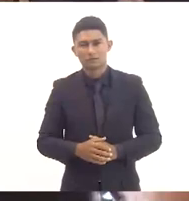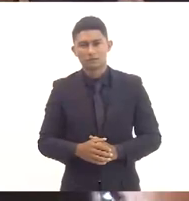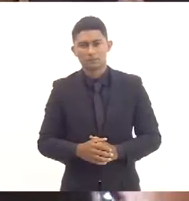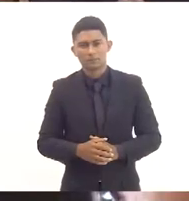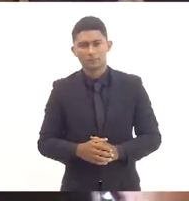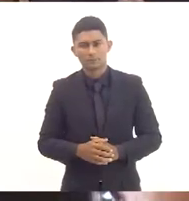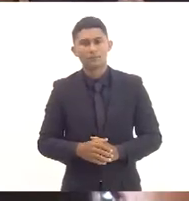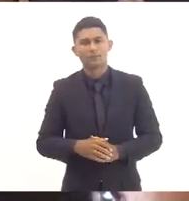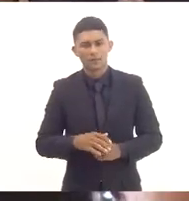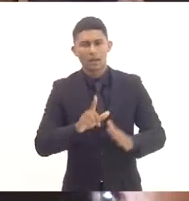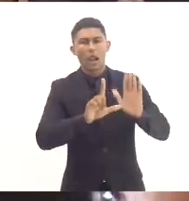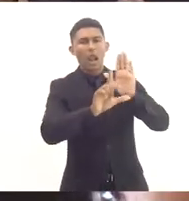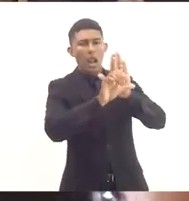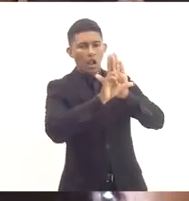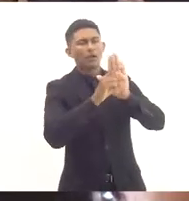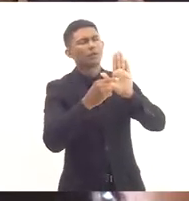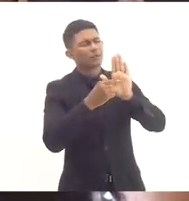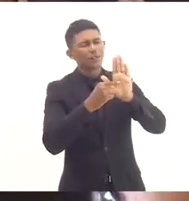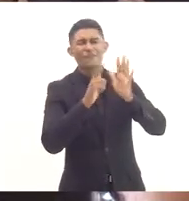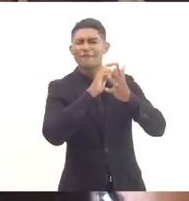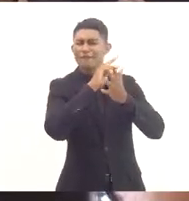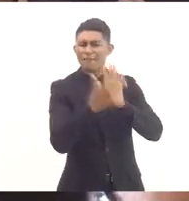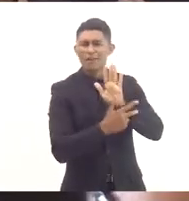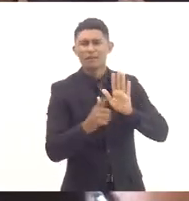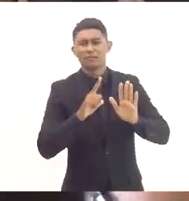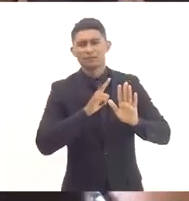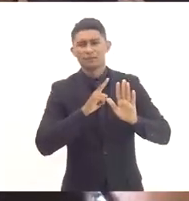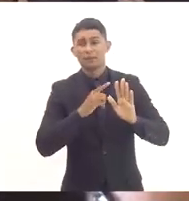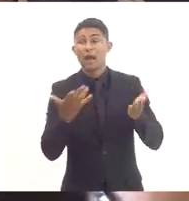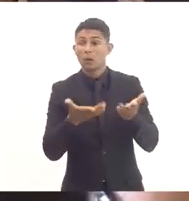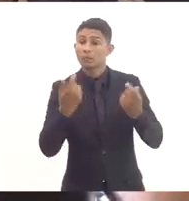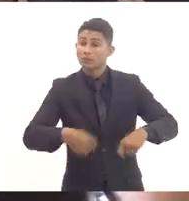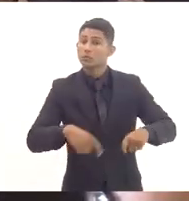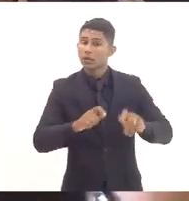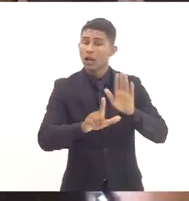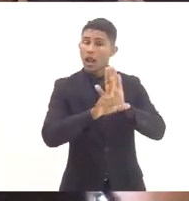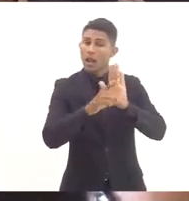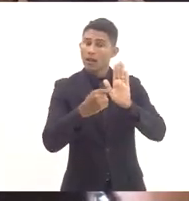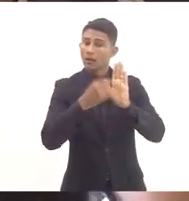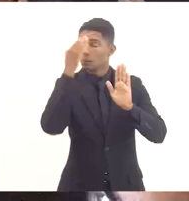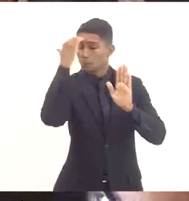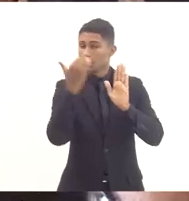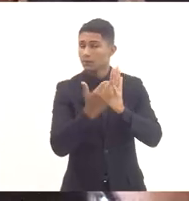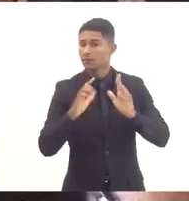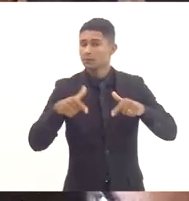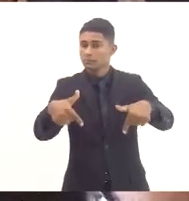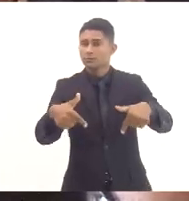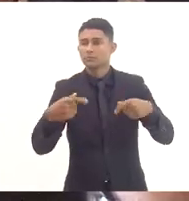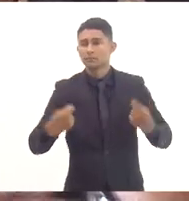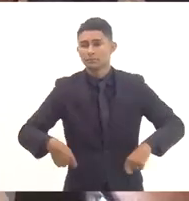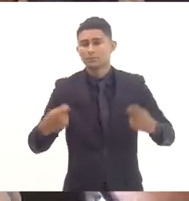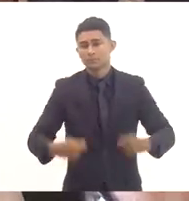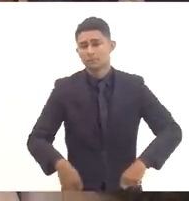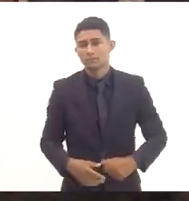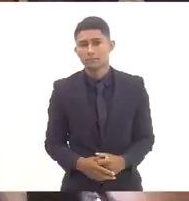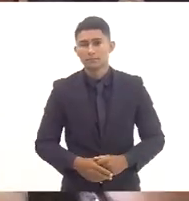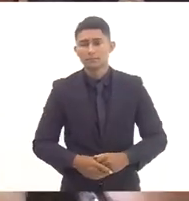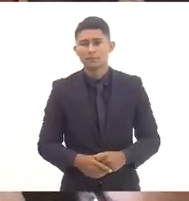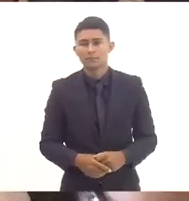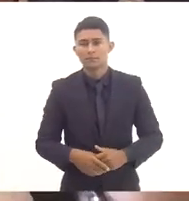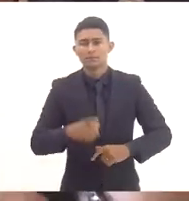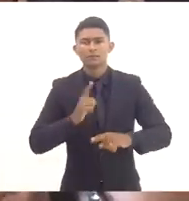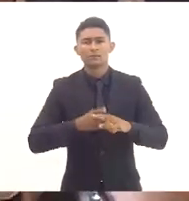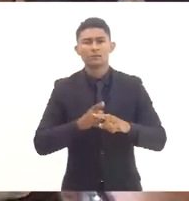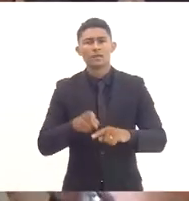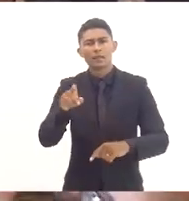gente nós temos bastante aí né o que nós precisamos agora É de fato da efetividade delas porque o fato dela não